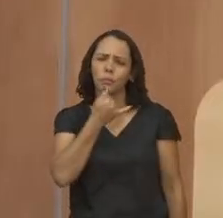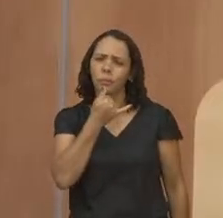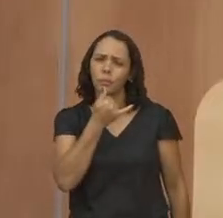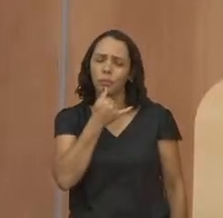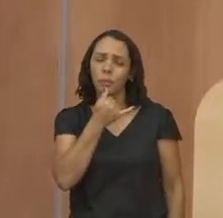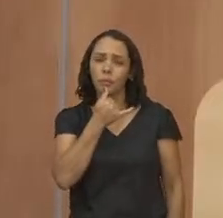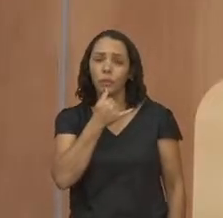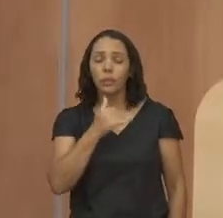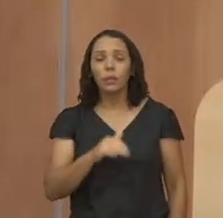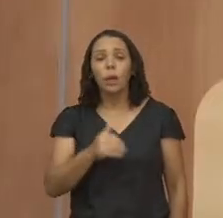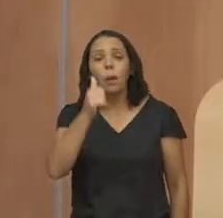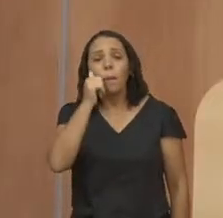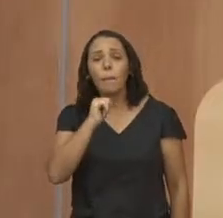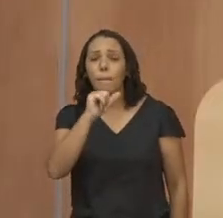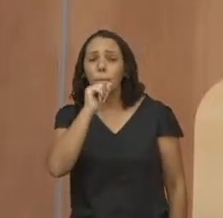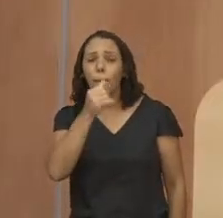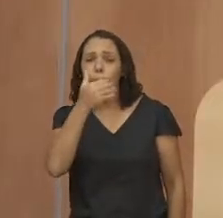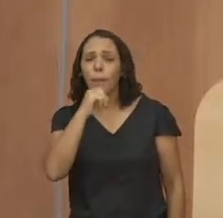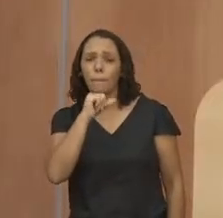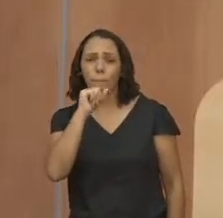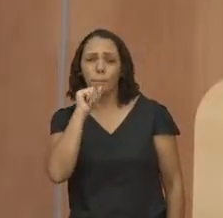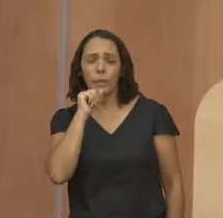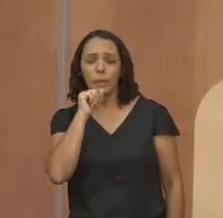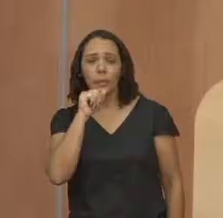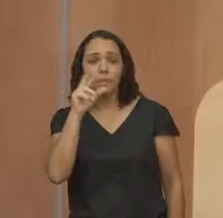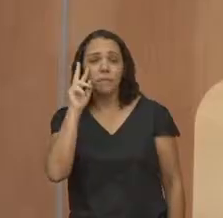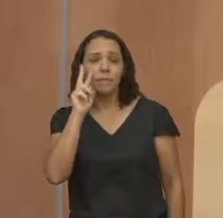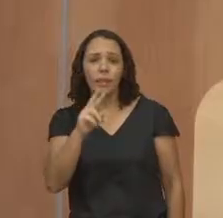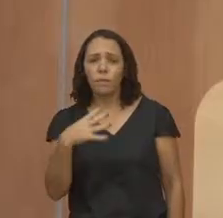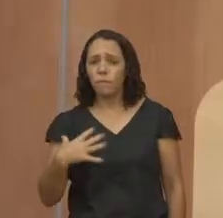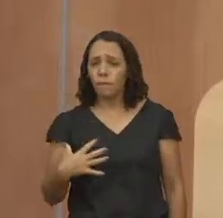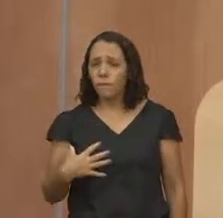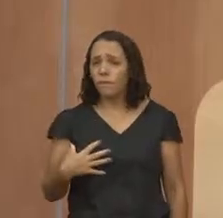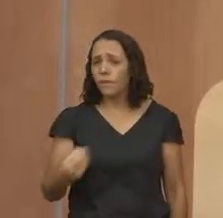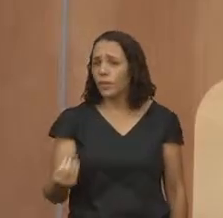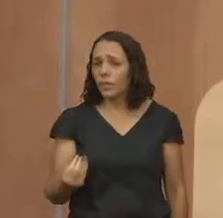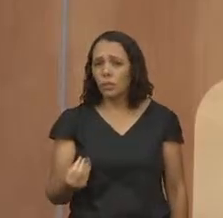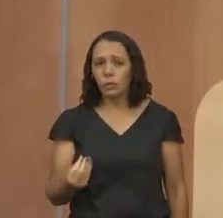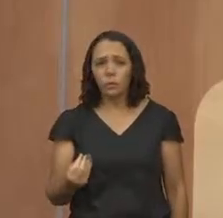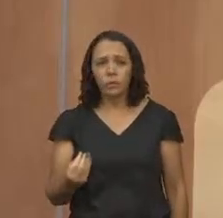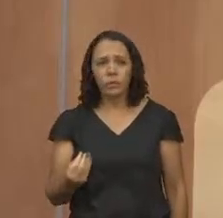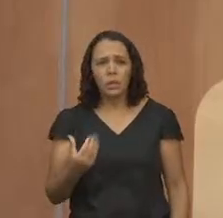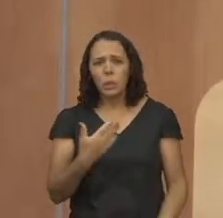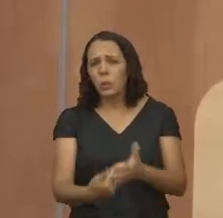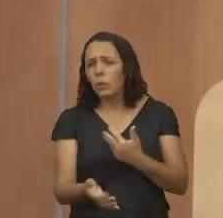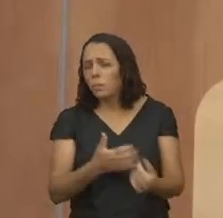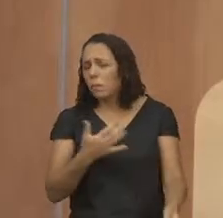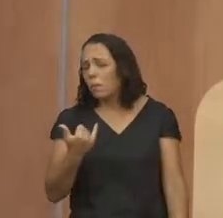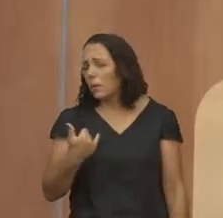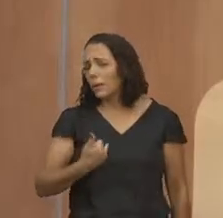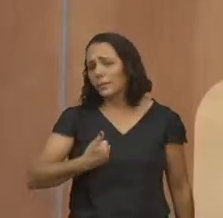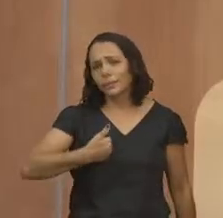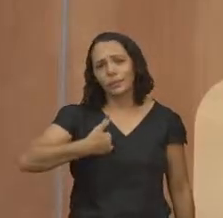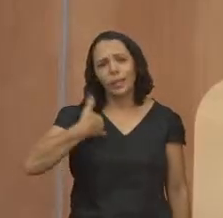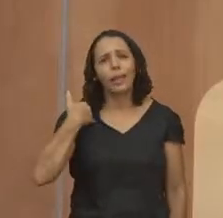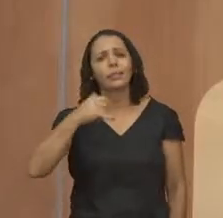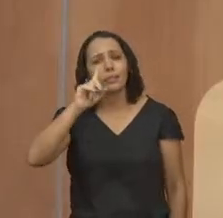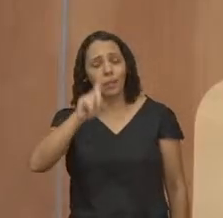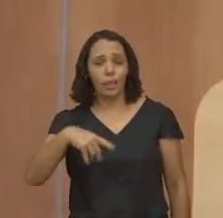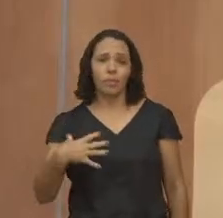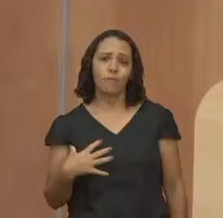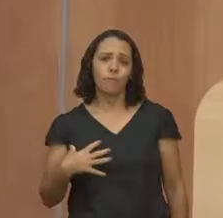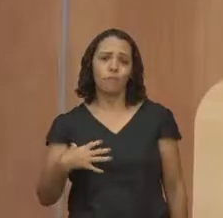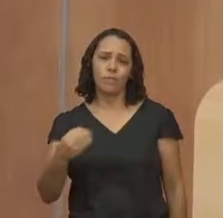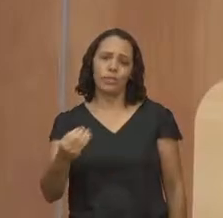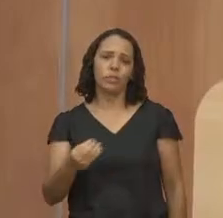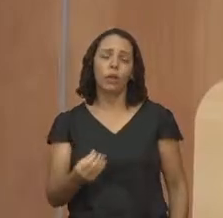filho nunca é de idade, ele é criança. Quero repetir aqui a palavra